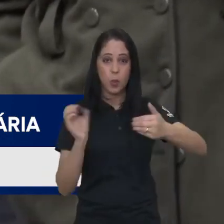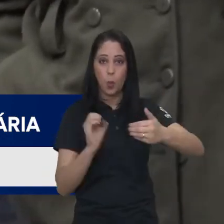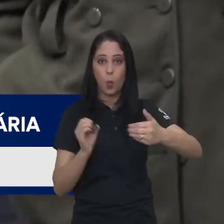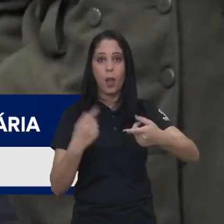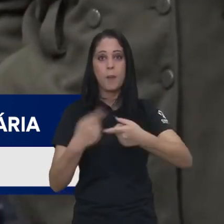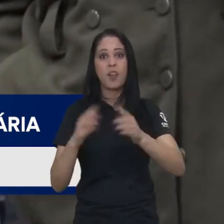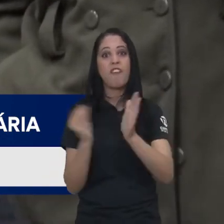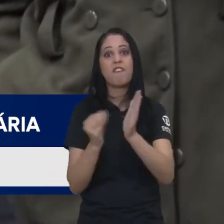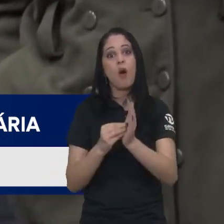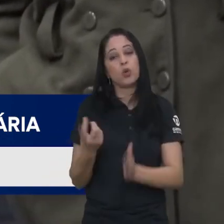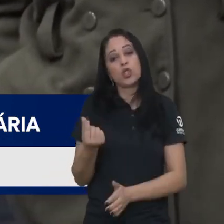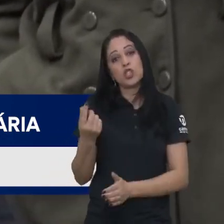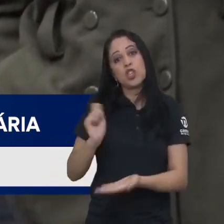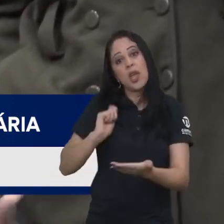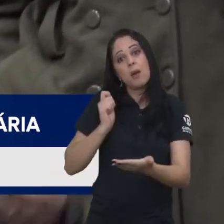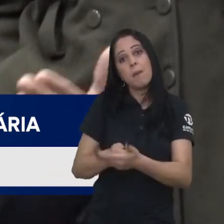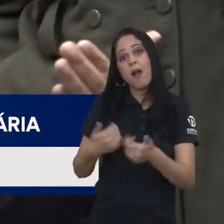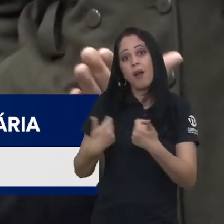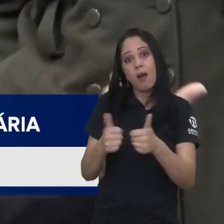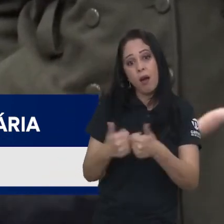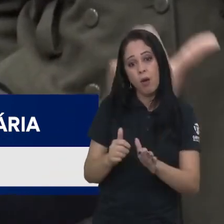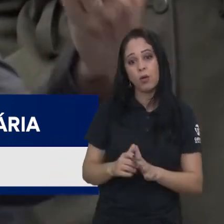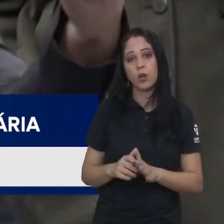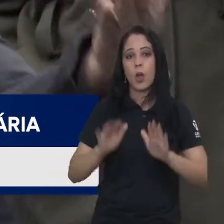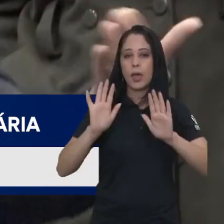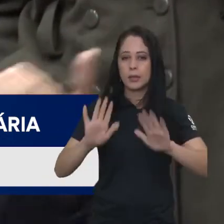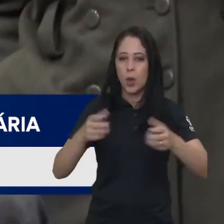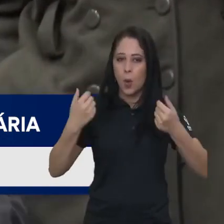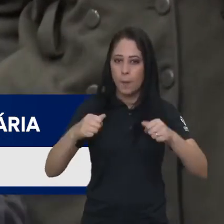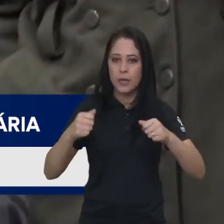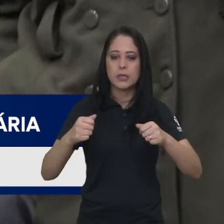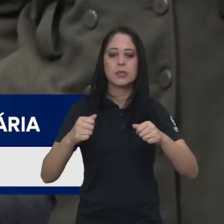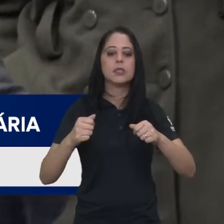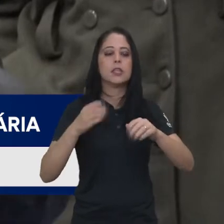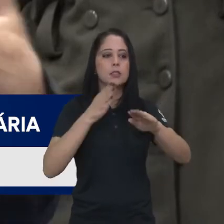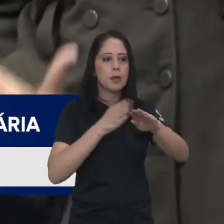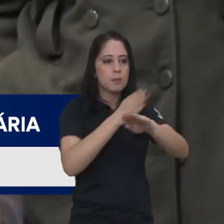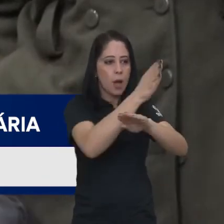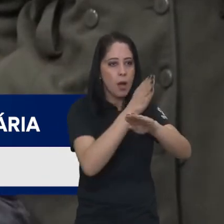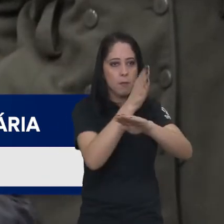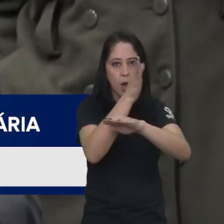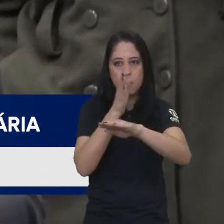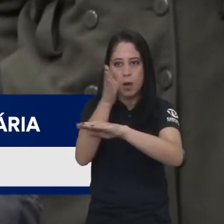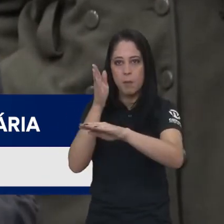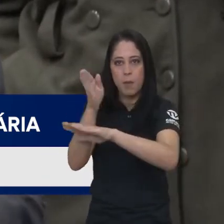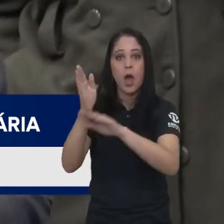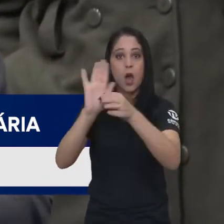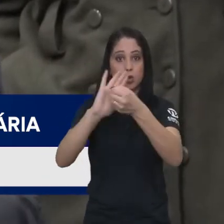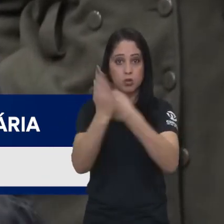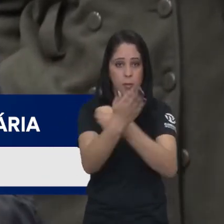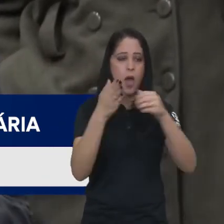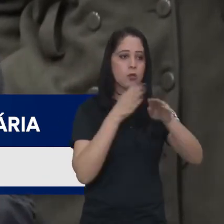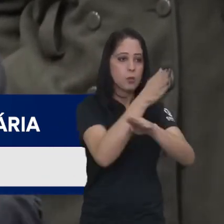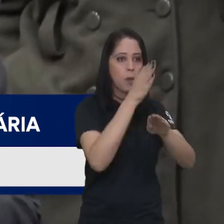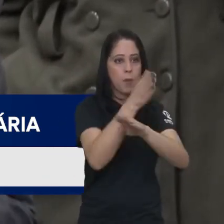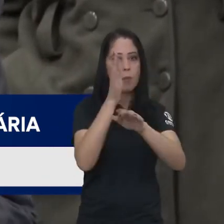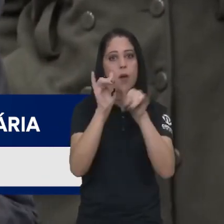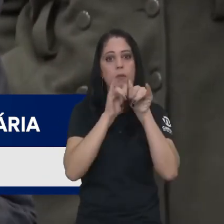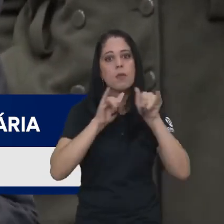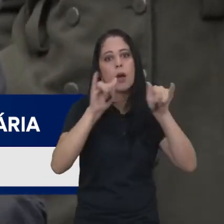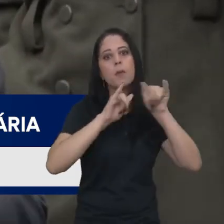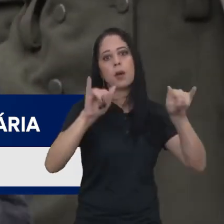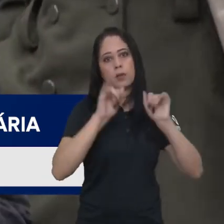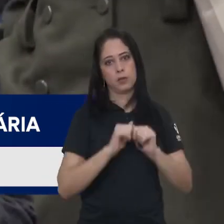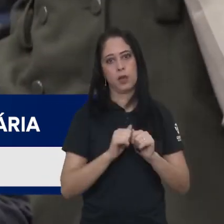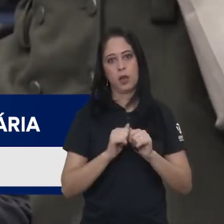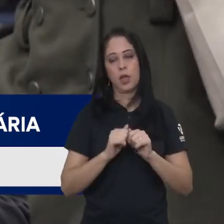de estarem vindo. Então, eu acho importante que essas discussões vão para as bases para ser discutidas com a população e que também é o